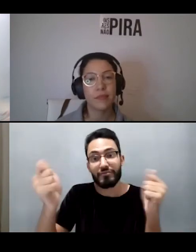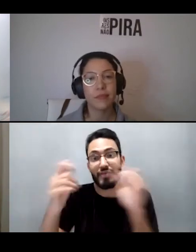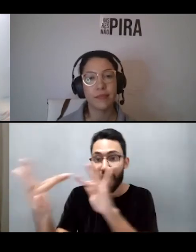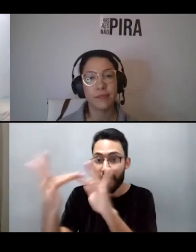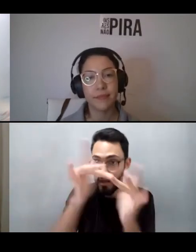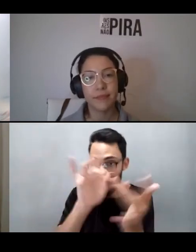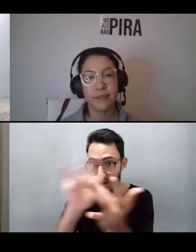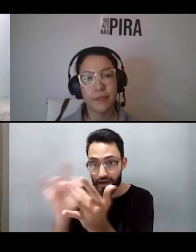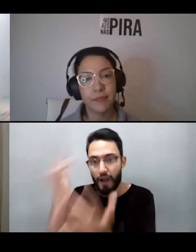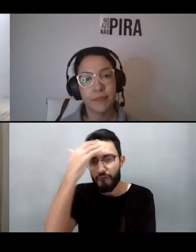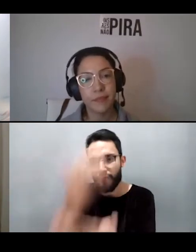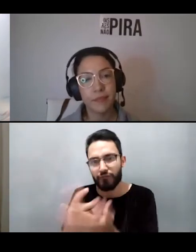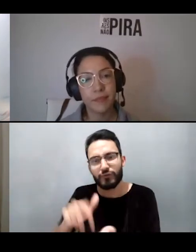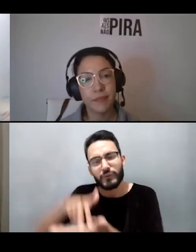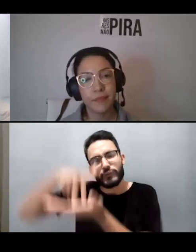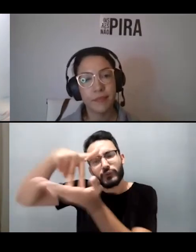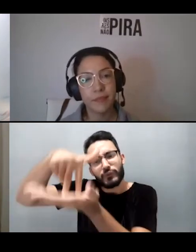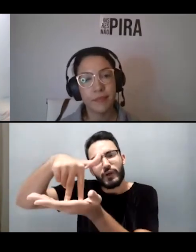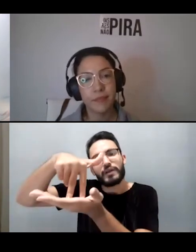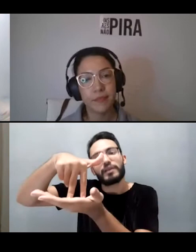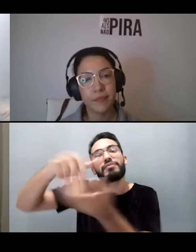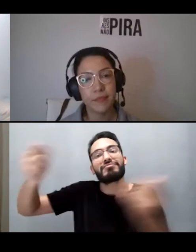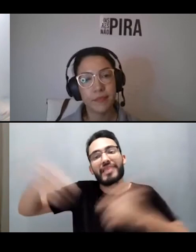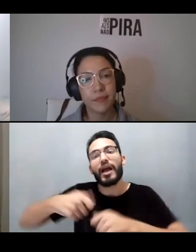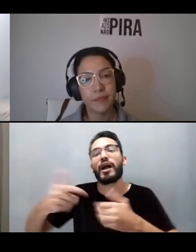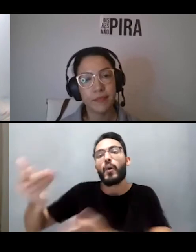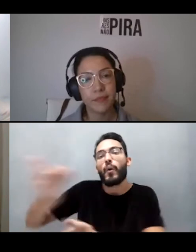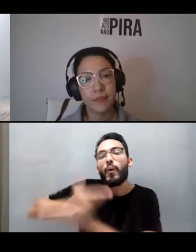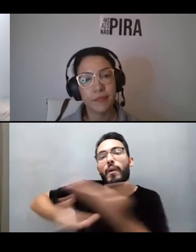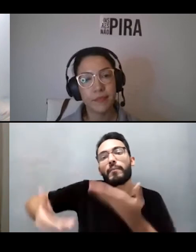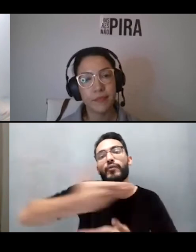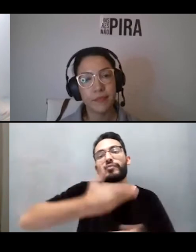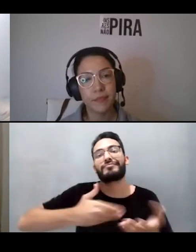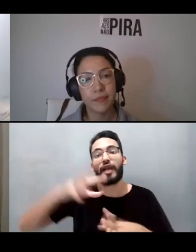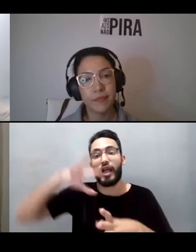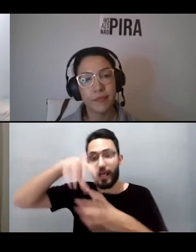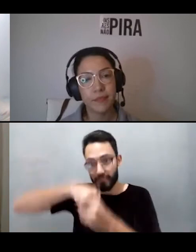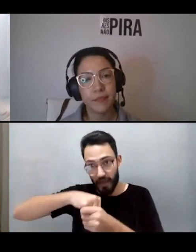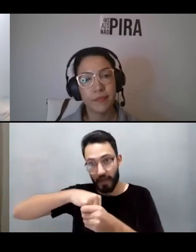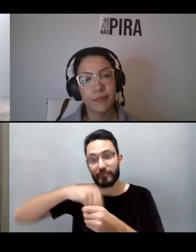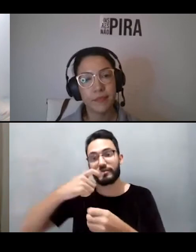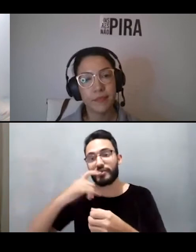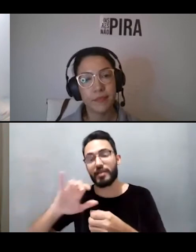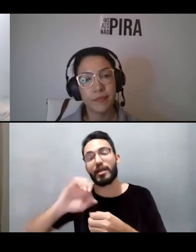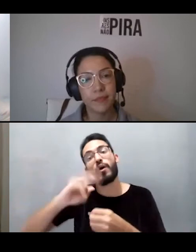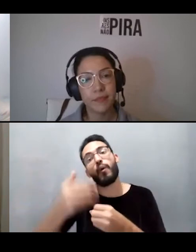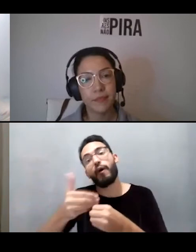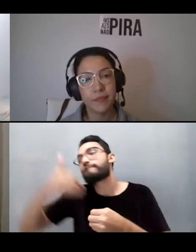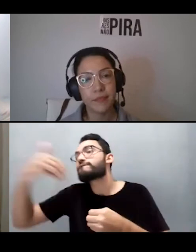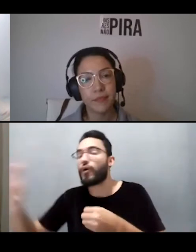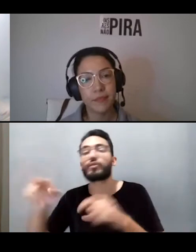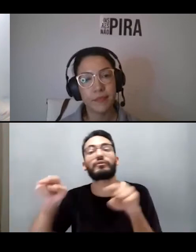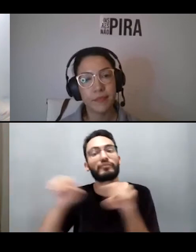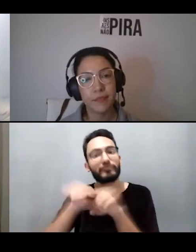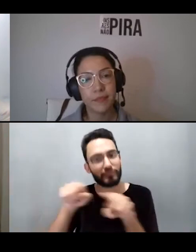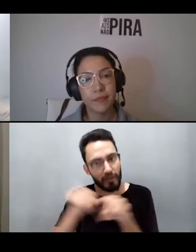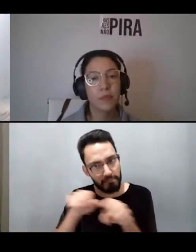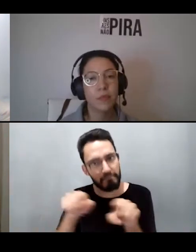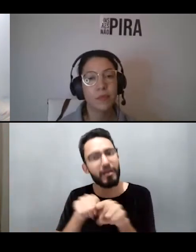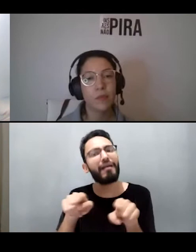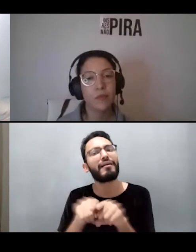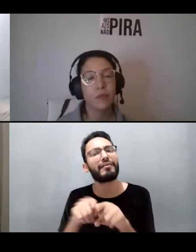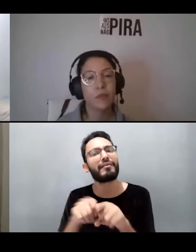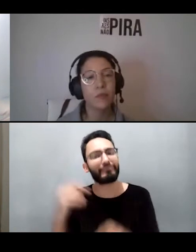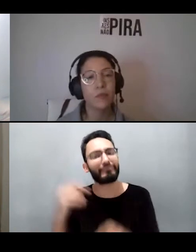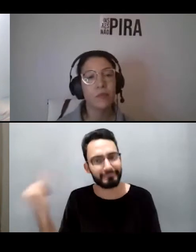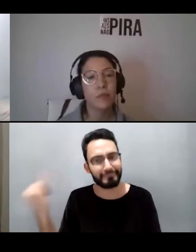fortalecer a confiança, né? Os vínculos entre os colaboradores, né? Seja aqui internamente no CT, né? Seja fora, né?